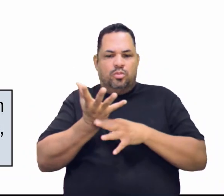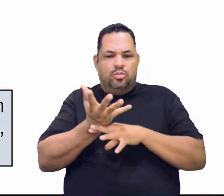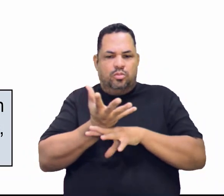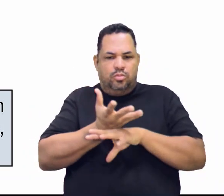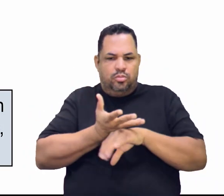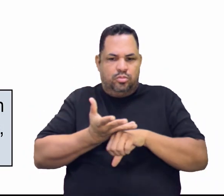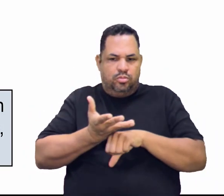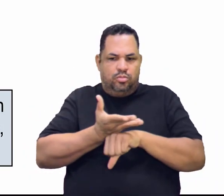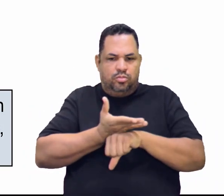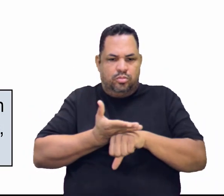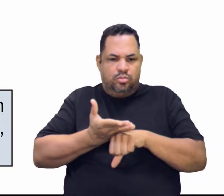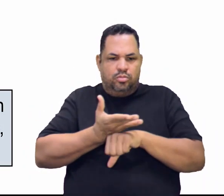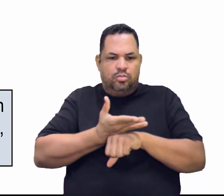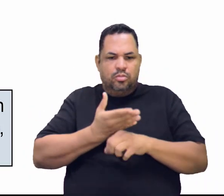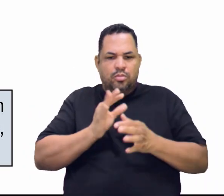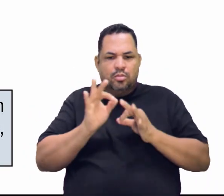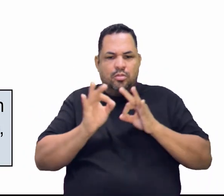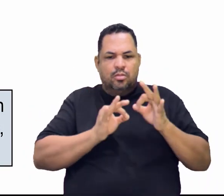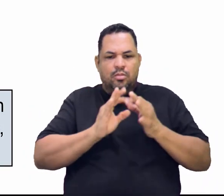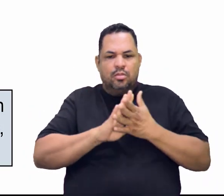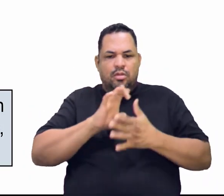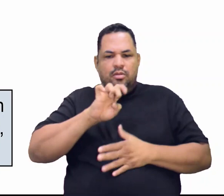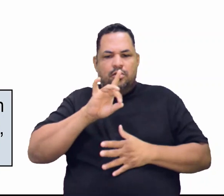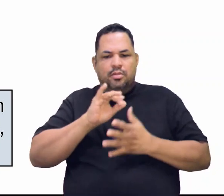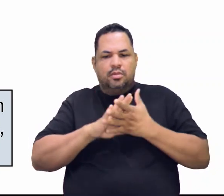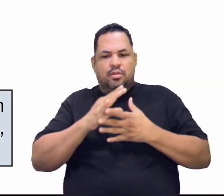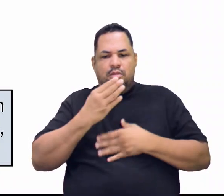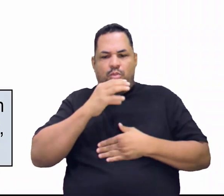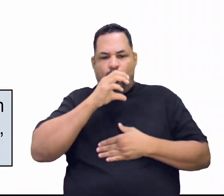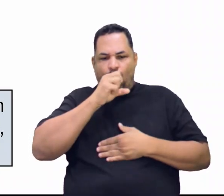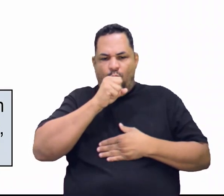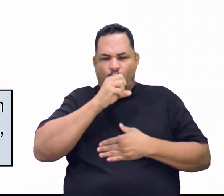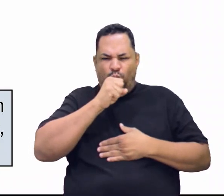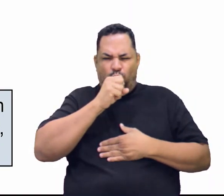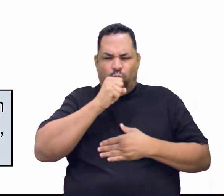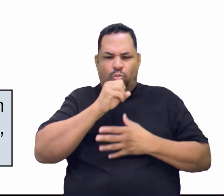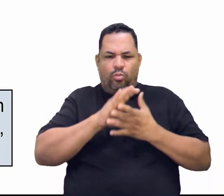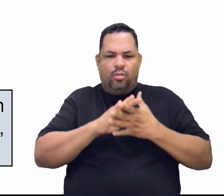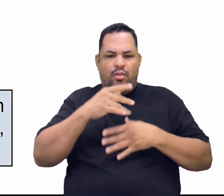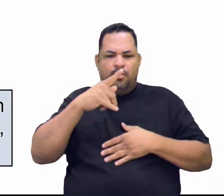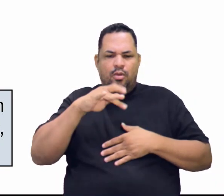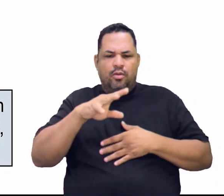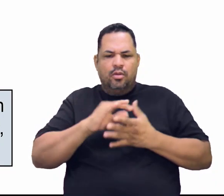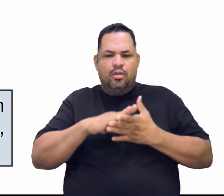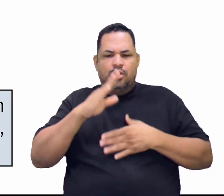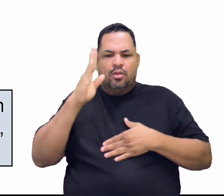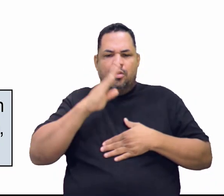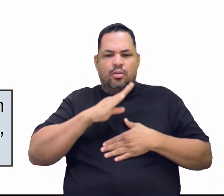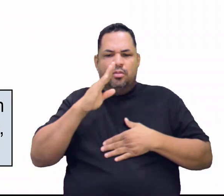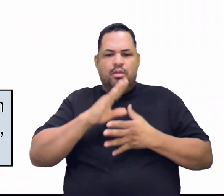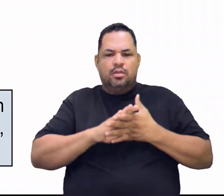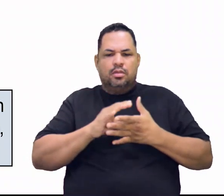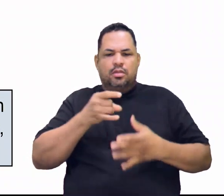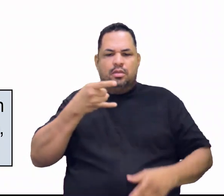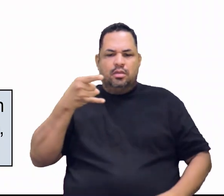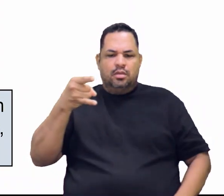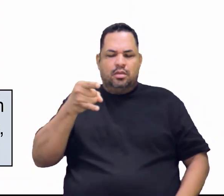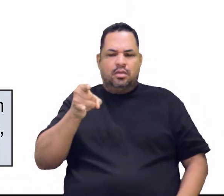bicho, com limão, com pólvora, pimenta e